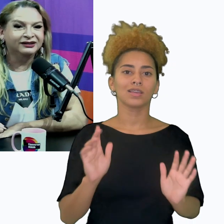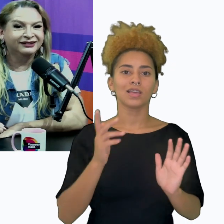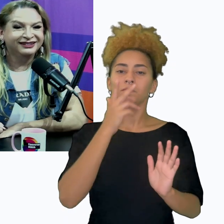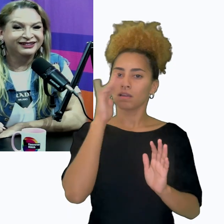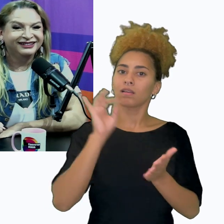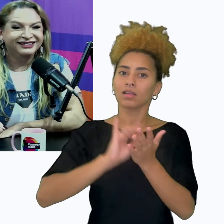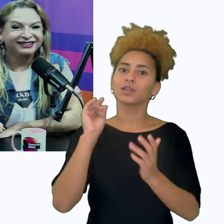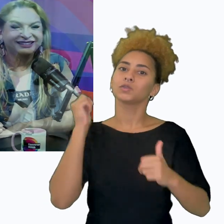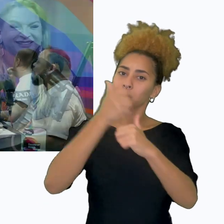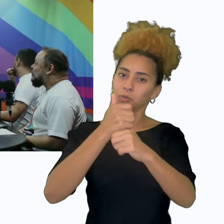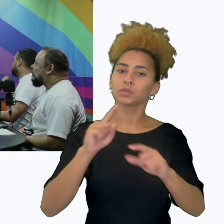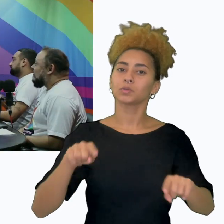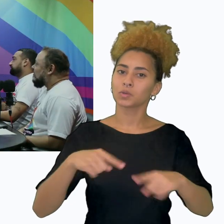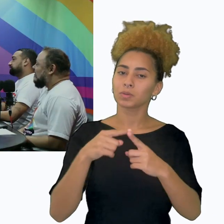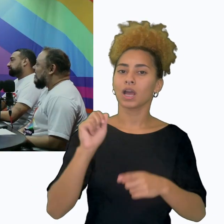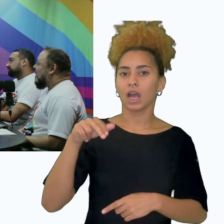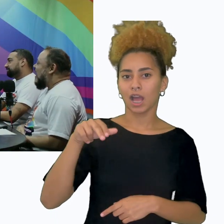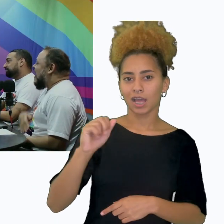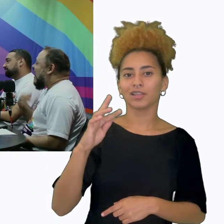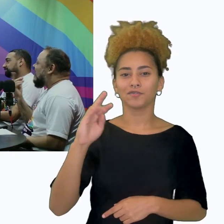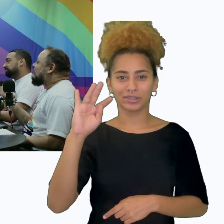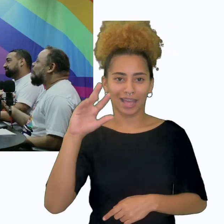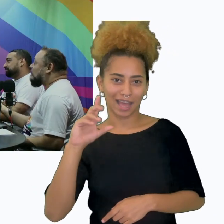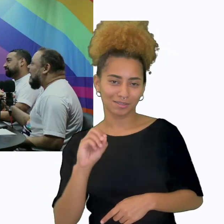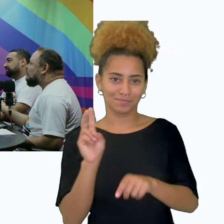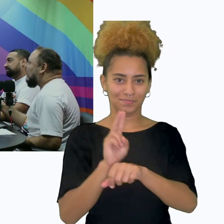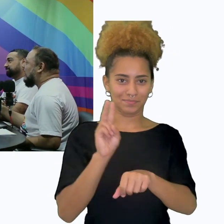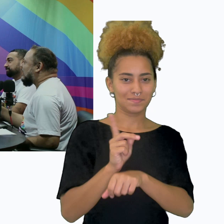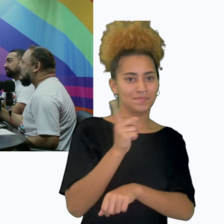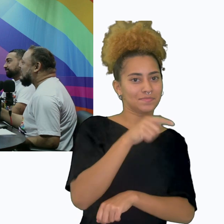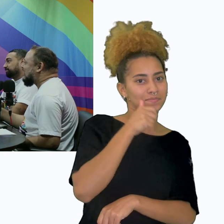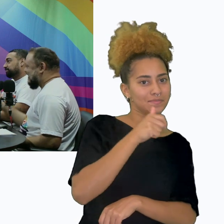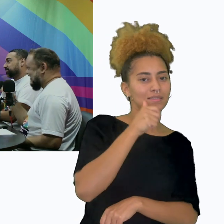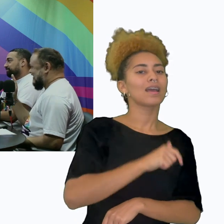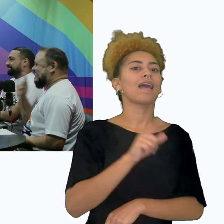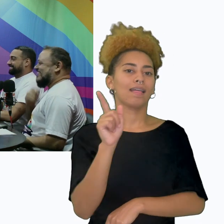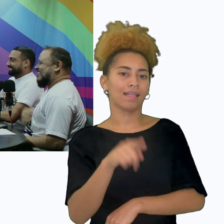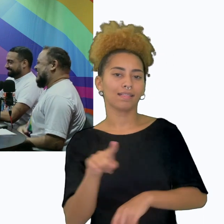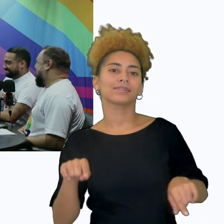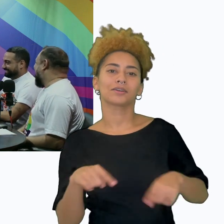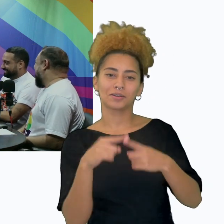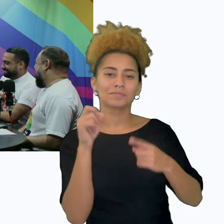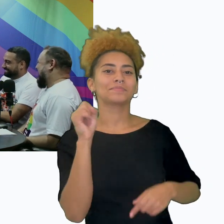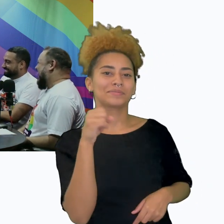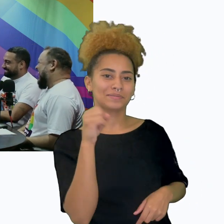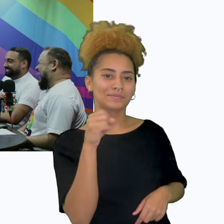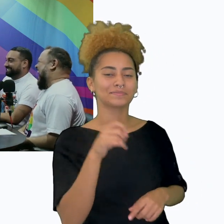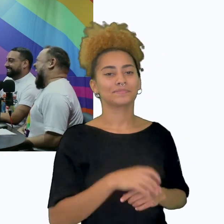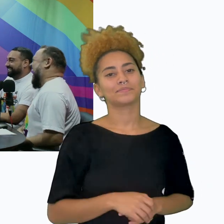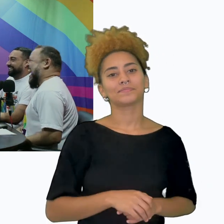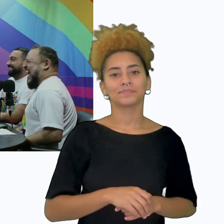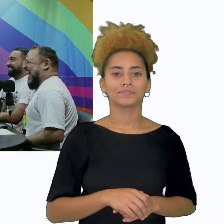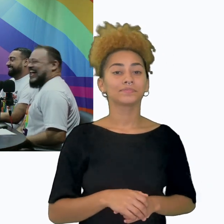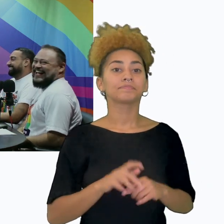dela. Então você era a substituta. Era a substituta. Isso A me deixava Ana envaidecida Furtado da demais. Lena. Pronto. Ana Maria Braga.